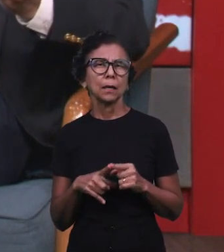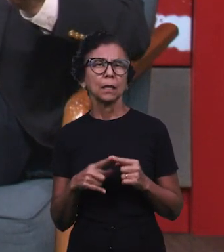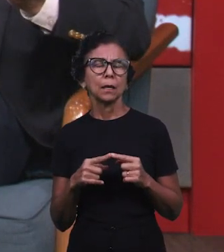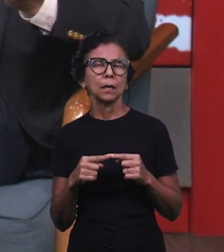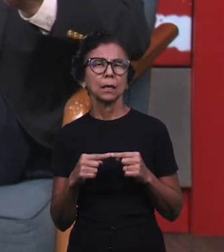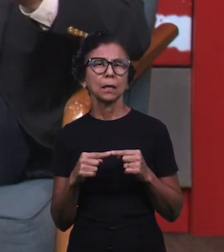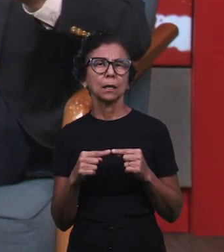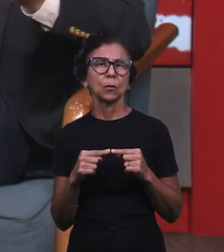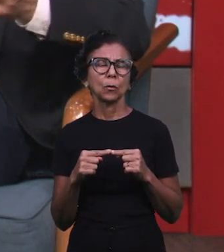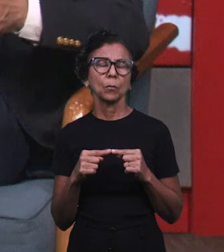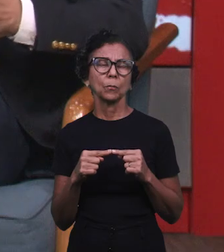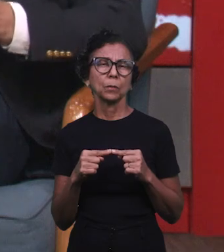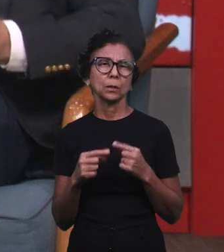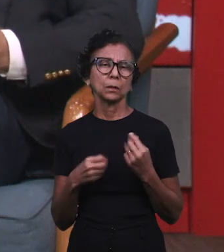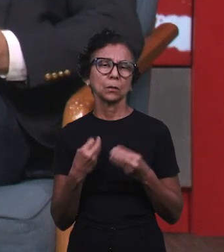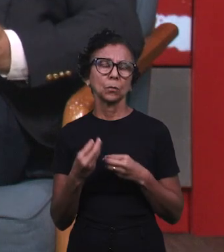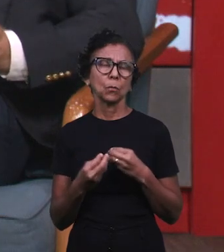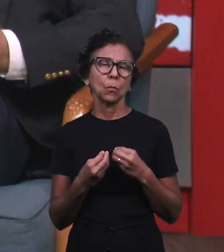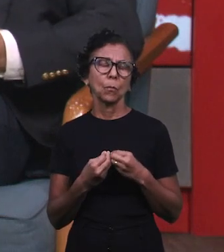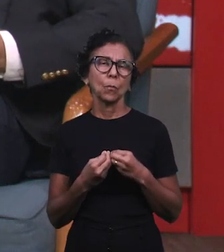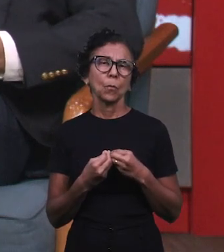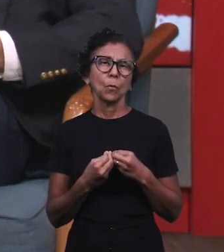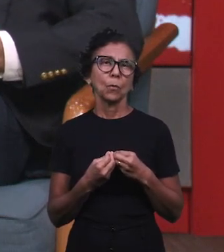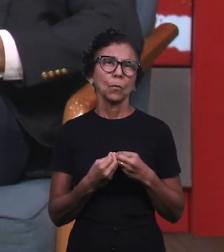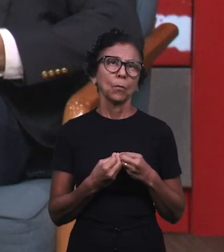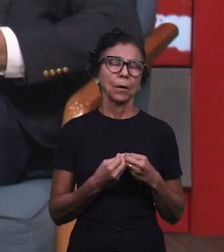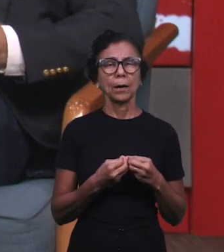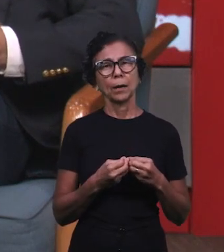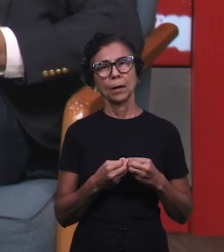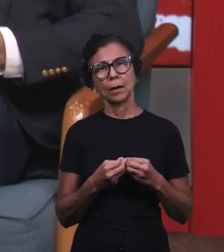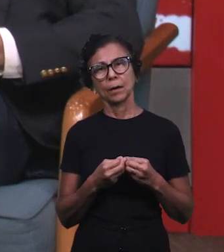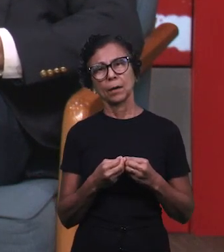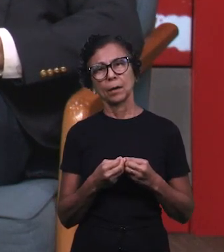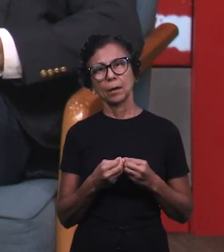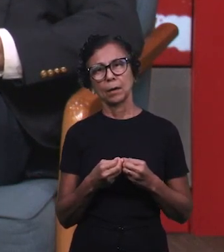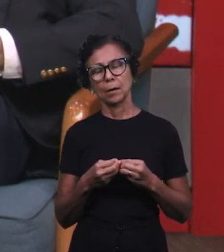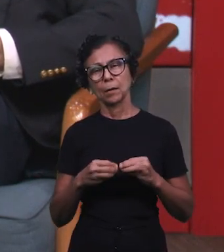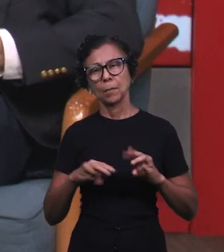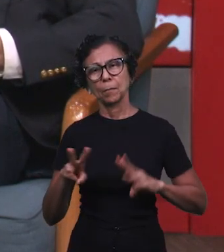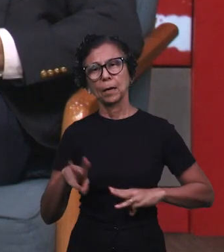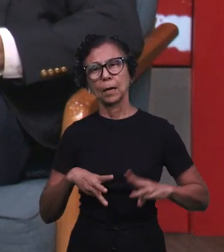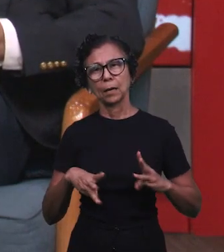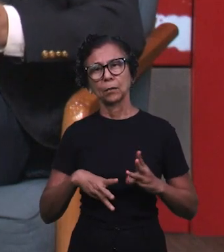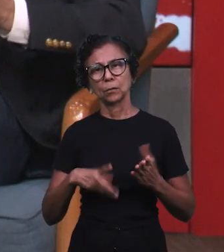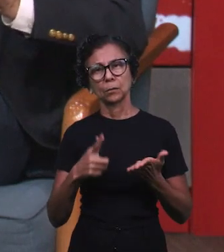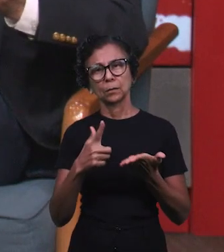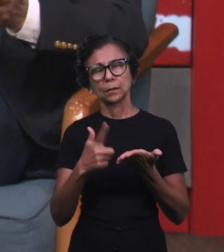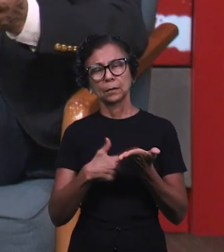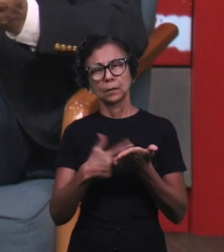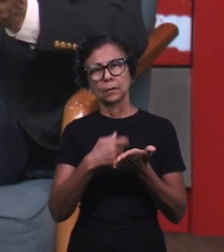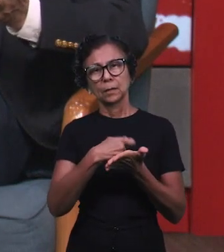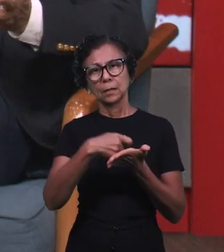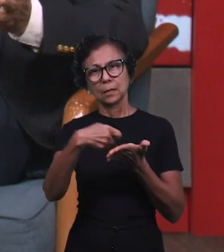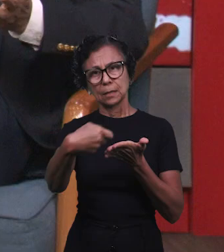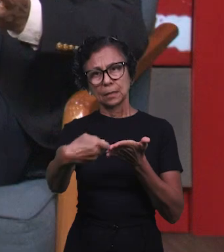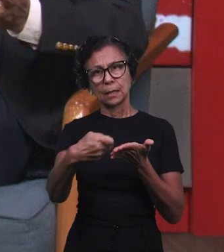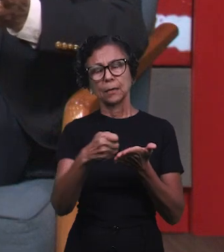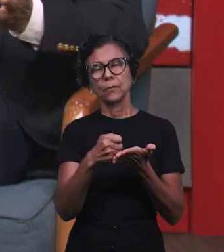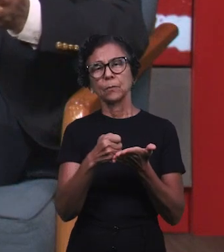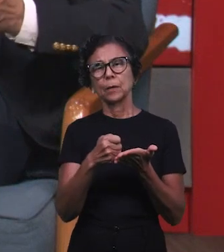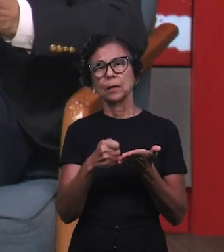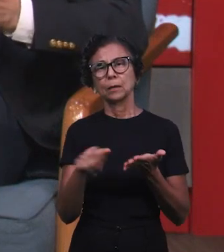O primeiro evangelho a ser escrito foi o de Marcos. João Marcos escreve para os romanos. João Marcos